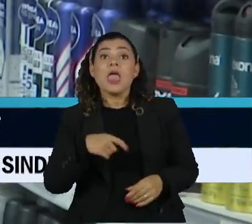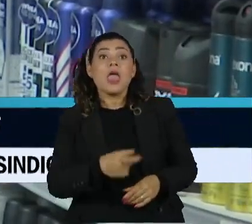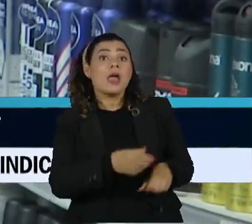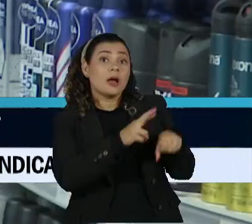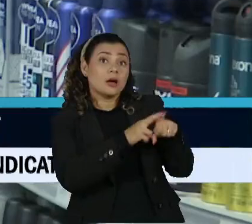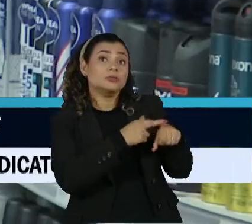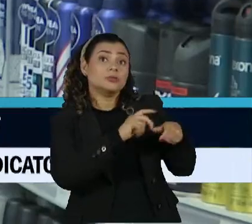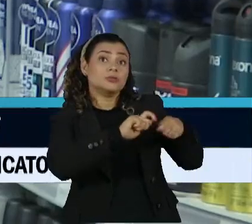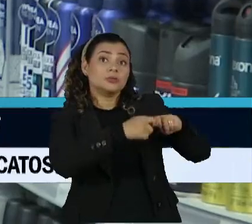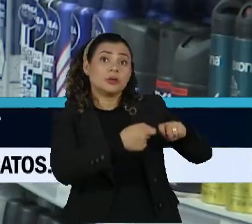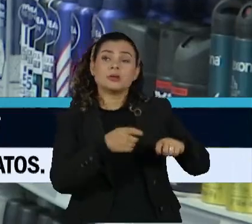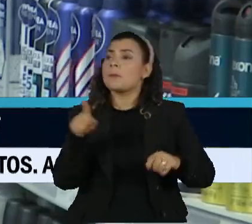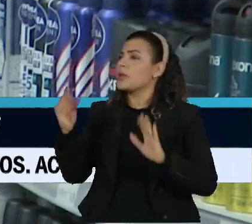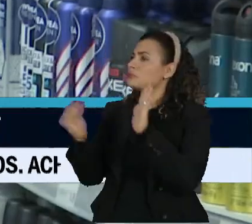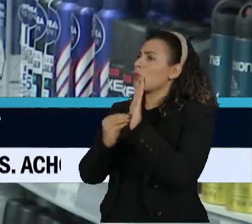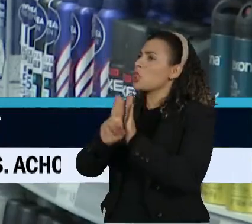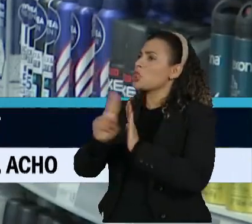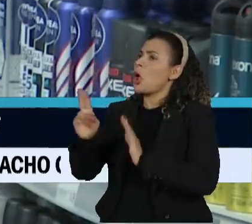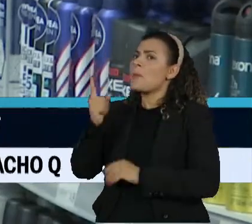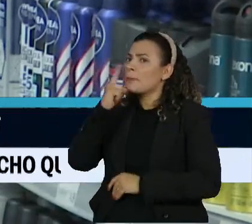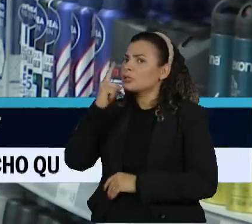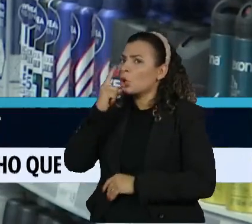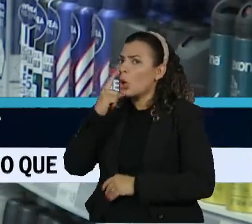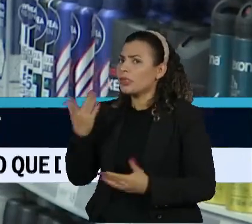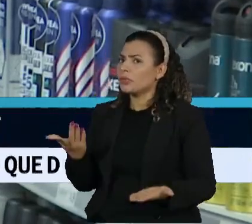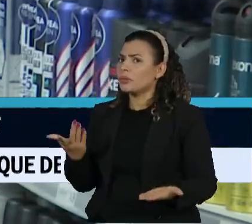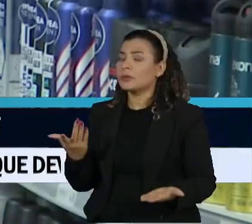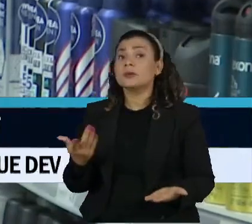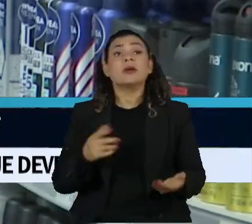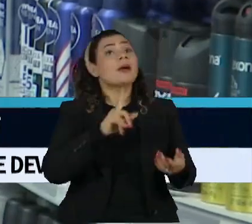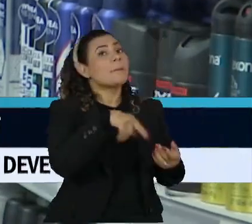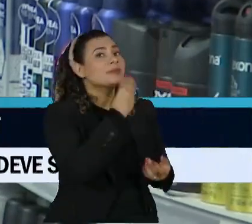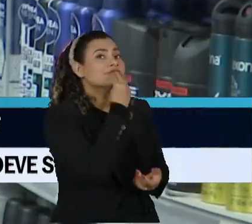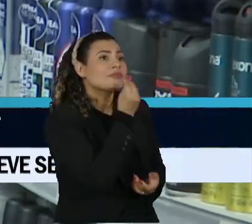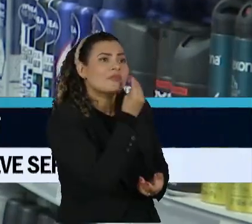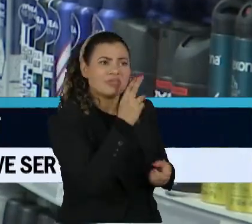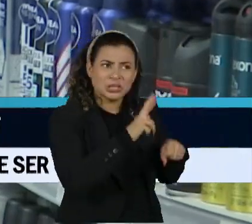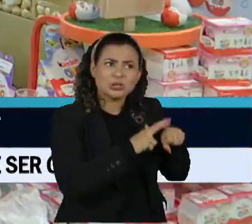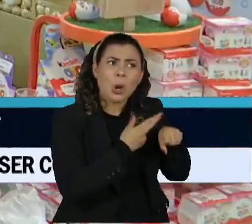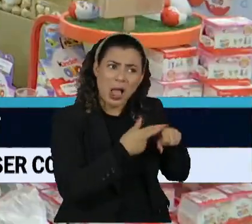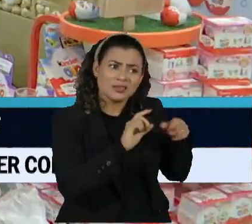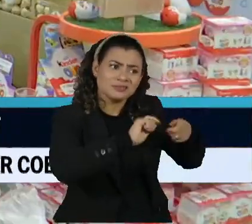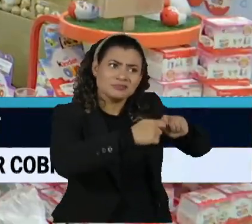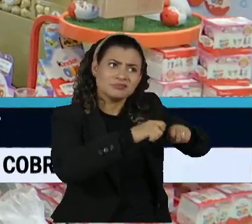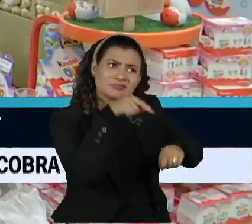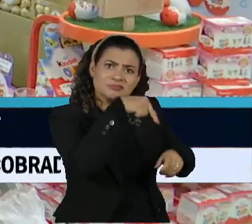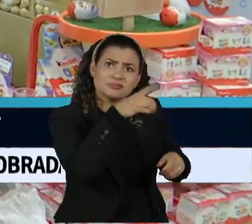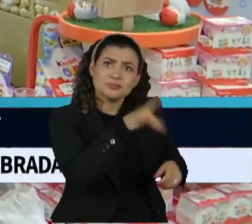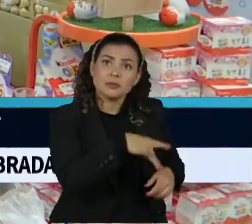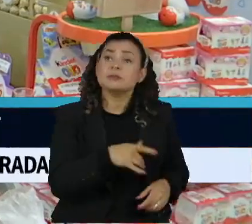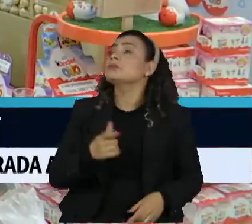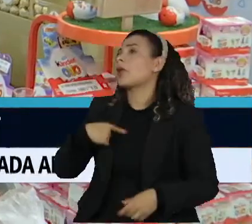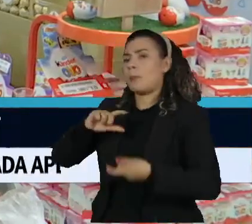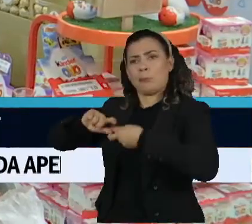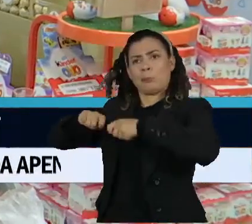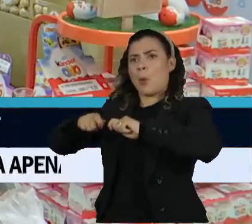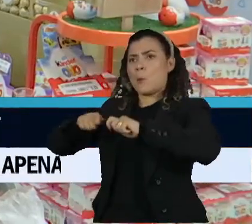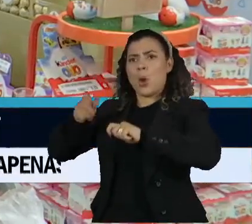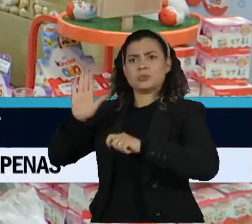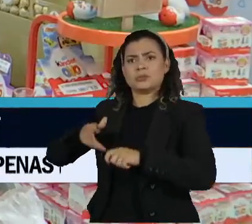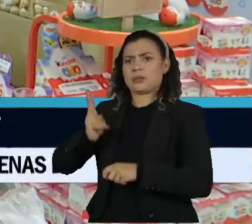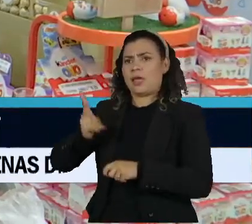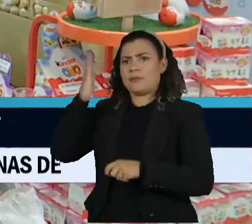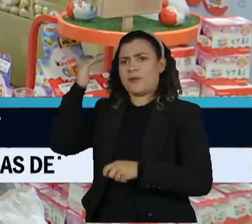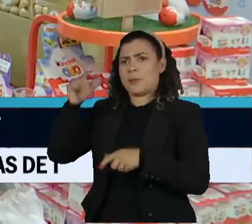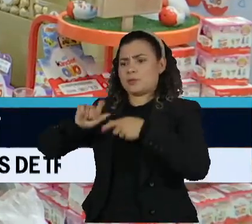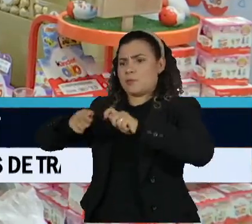biscoito. Mas tem o sabor de bombom. Pra mim, é um bombom. Sempre conheci como